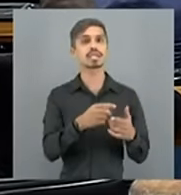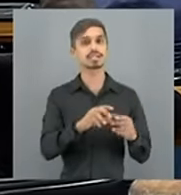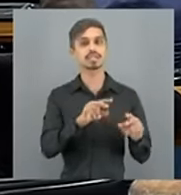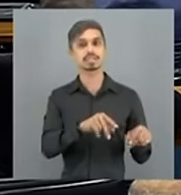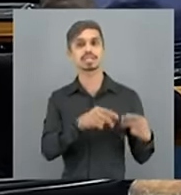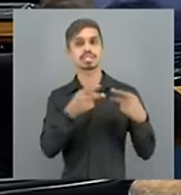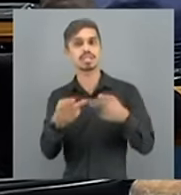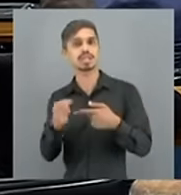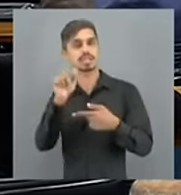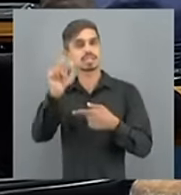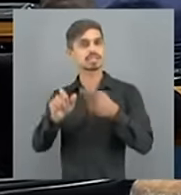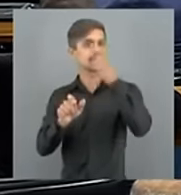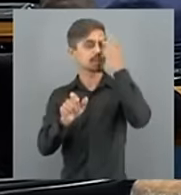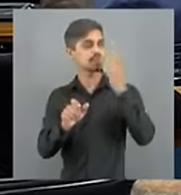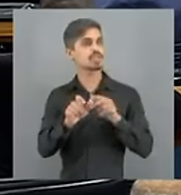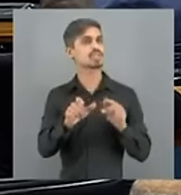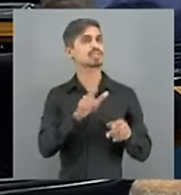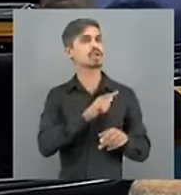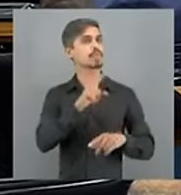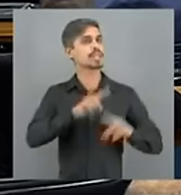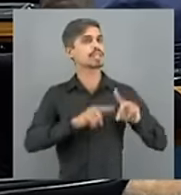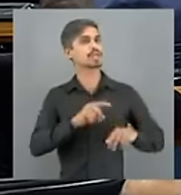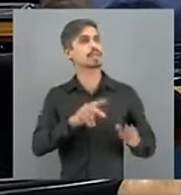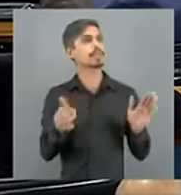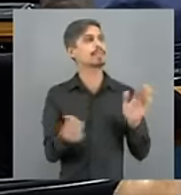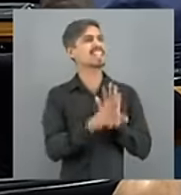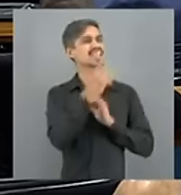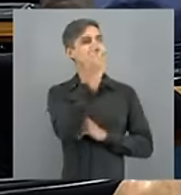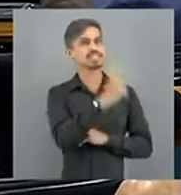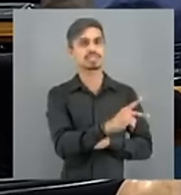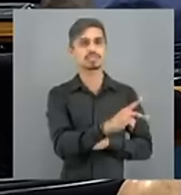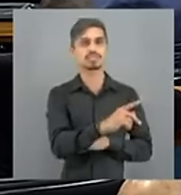terceiros que tinham bens que pertenciam a você?